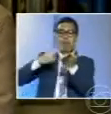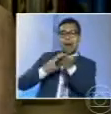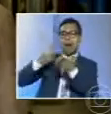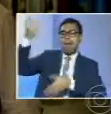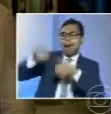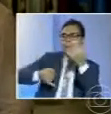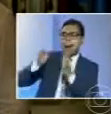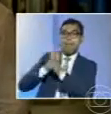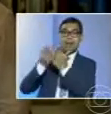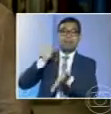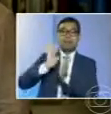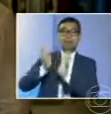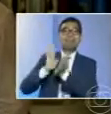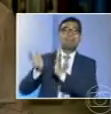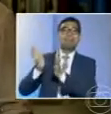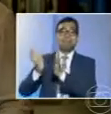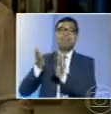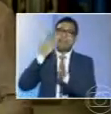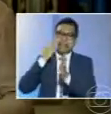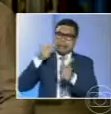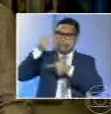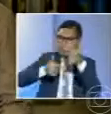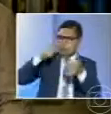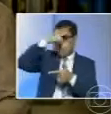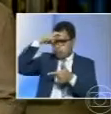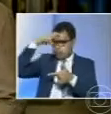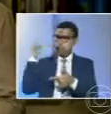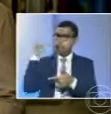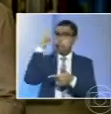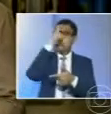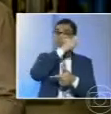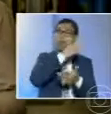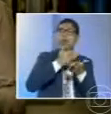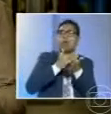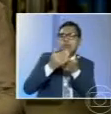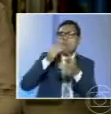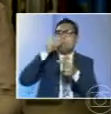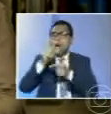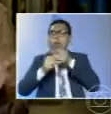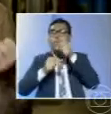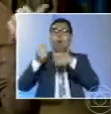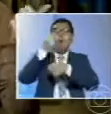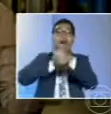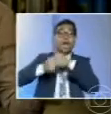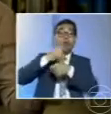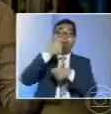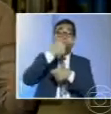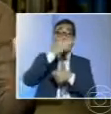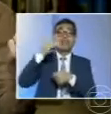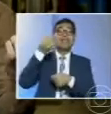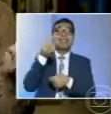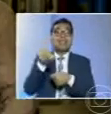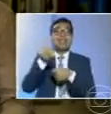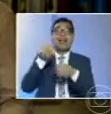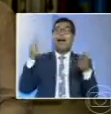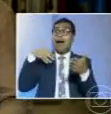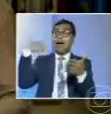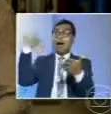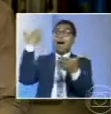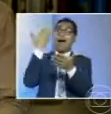testemunhas de Jeová. Uma tarefa difícil e trabalhosa, que começou aos poucos, lá em 2006. E só